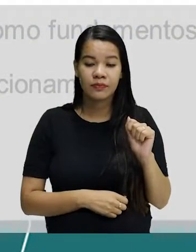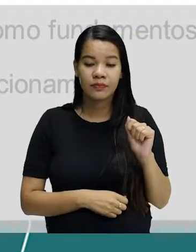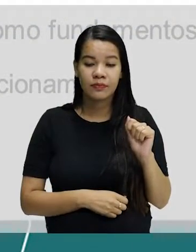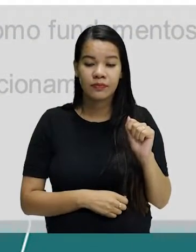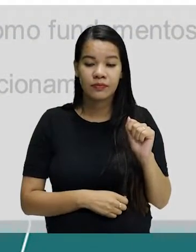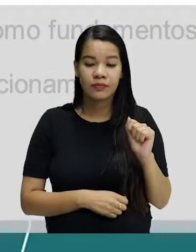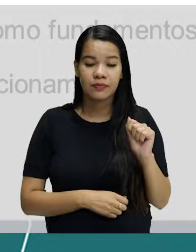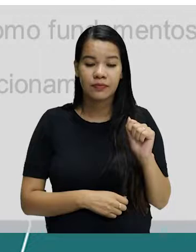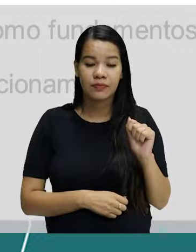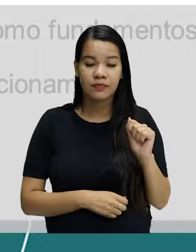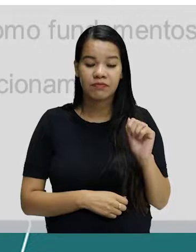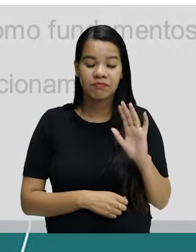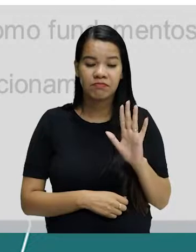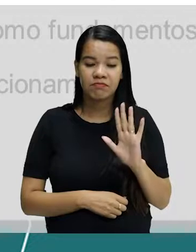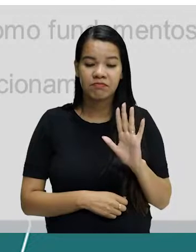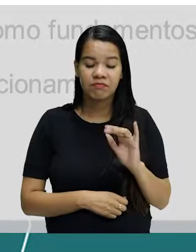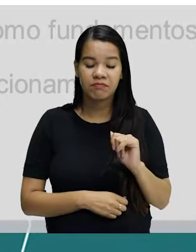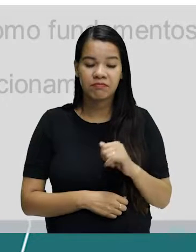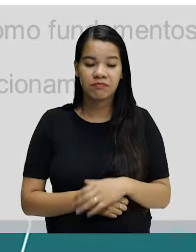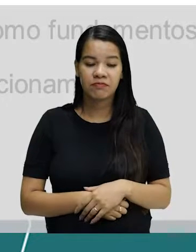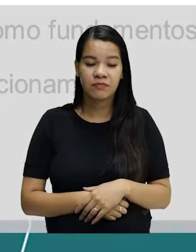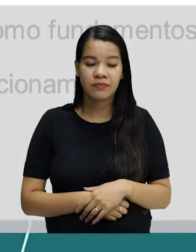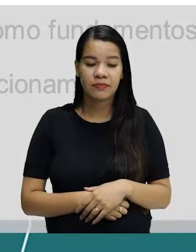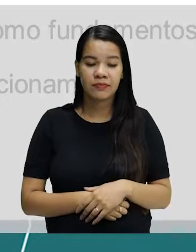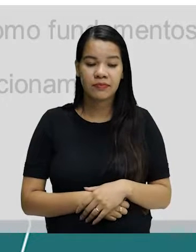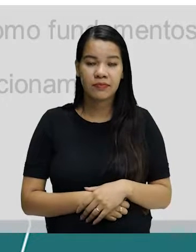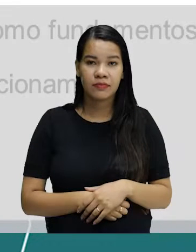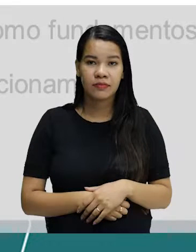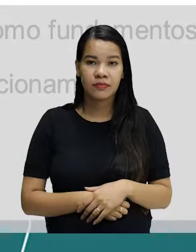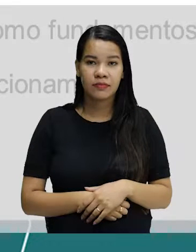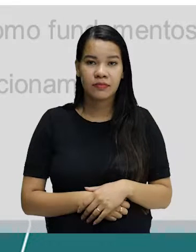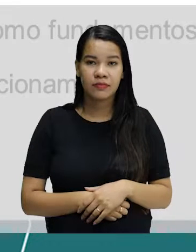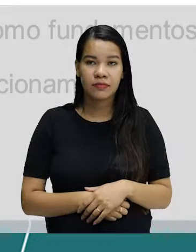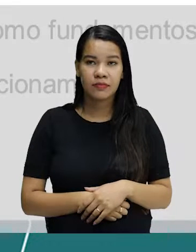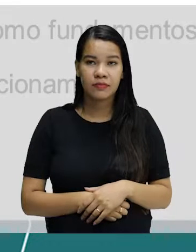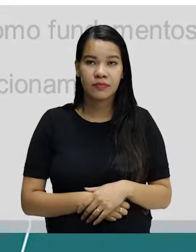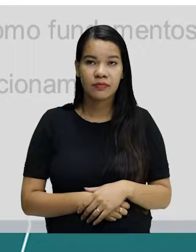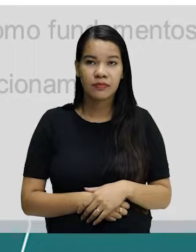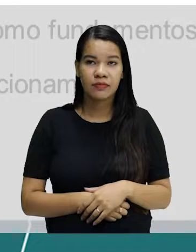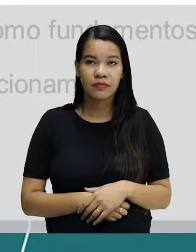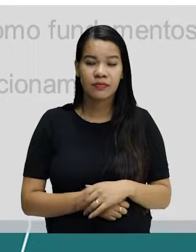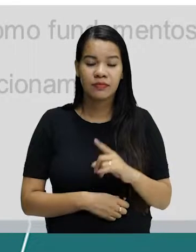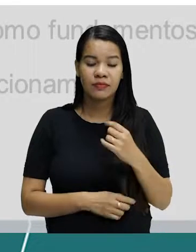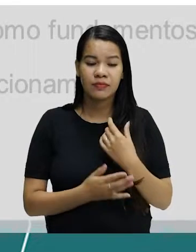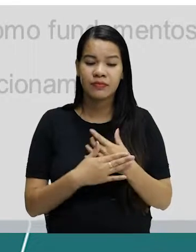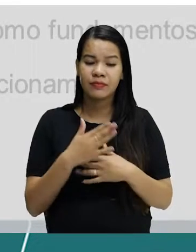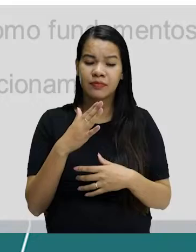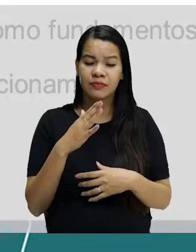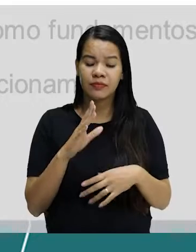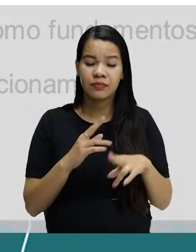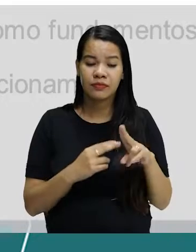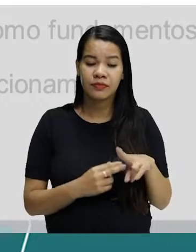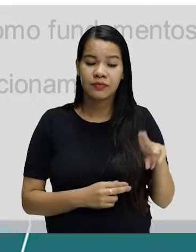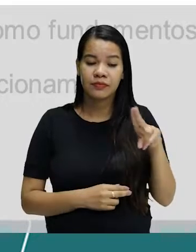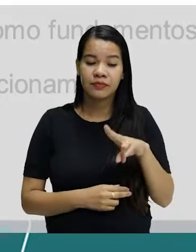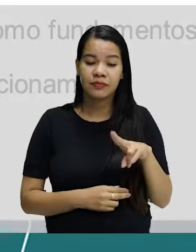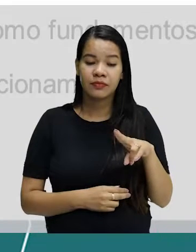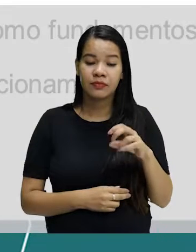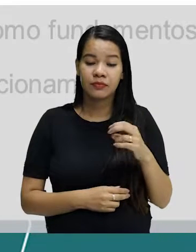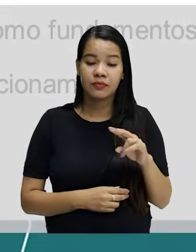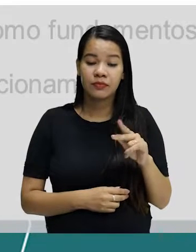línguas desconhecidas? Não, não é muito bem isso, tá? É muito mais pelo uso,